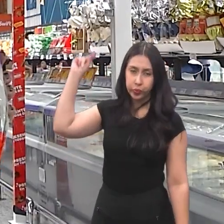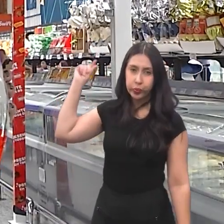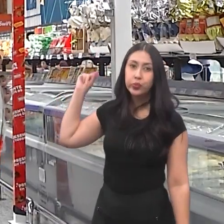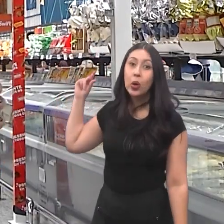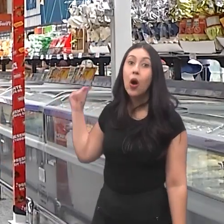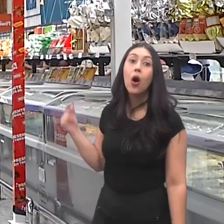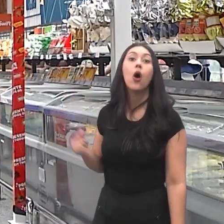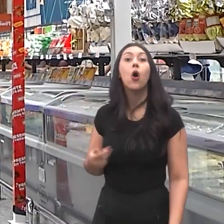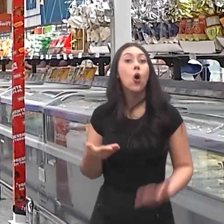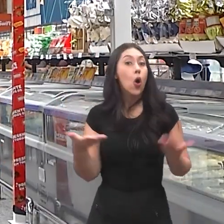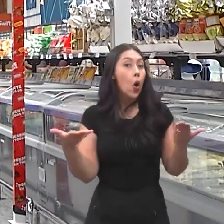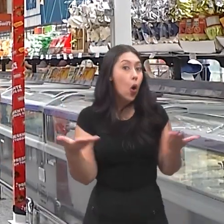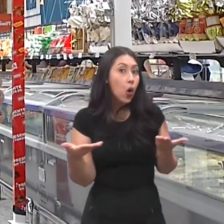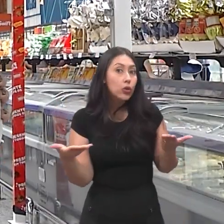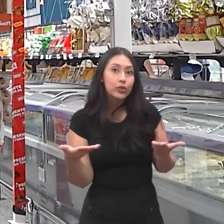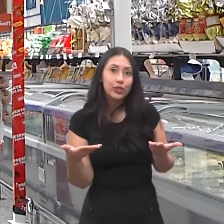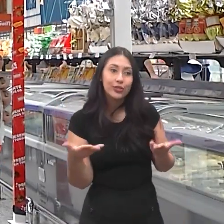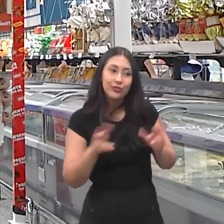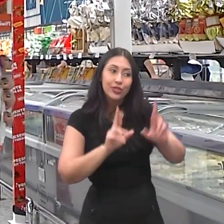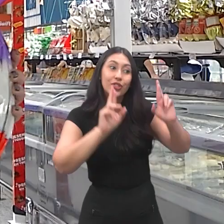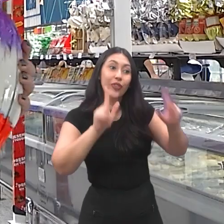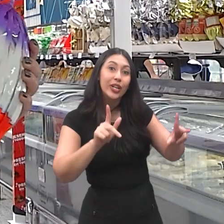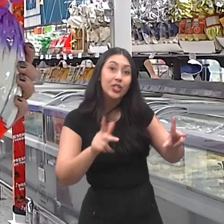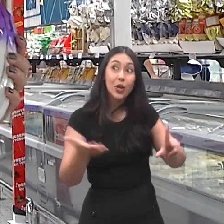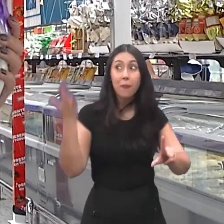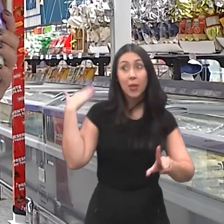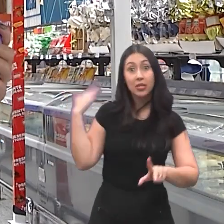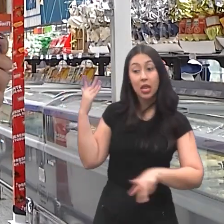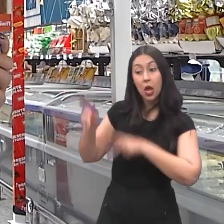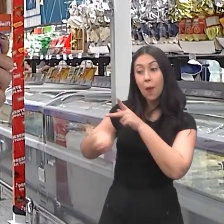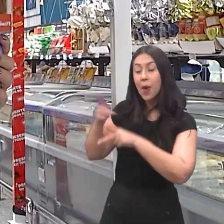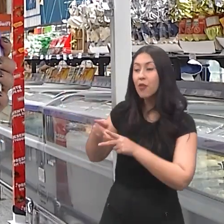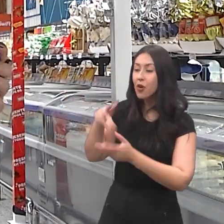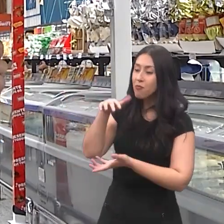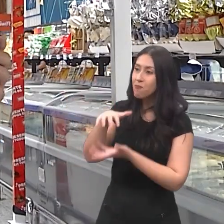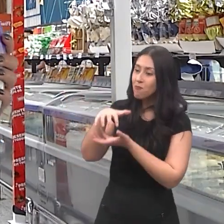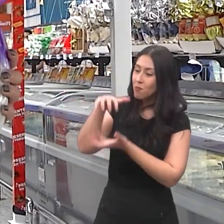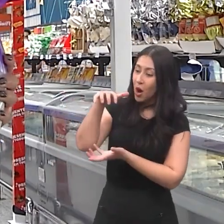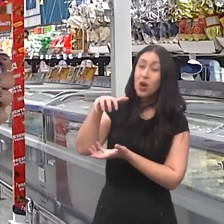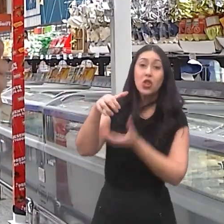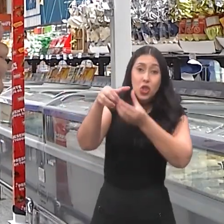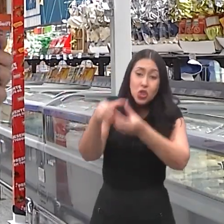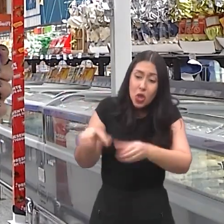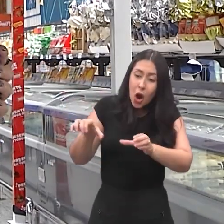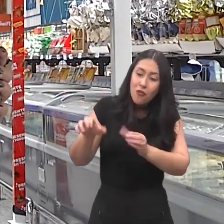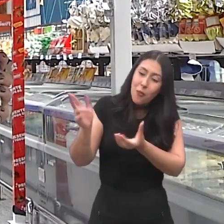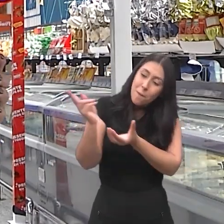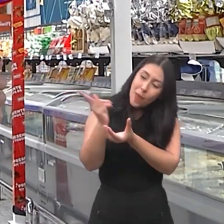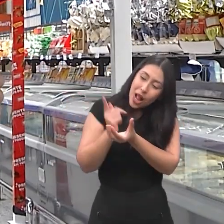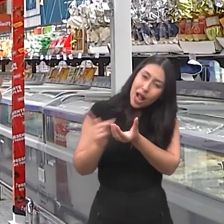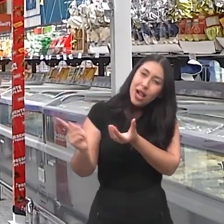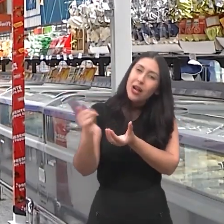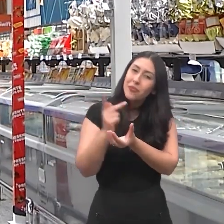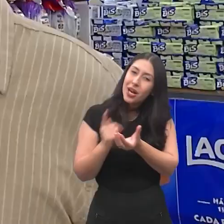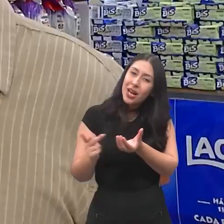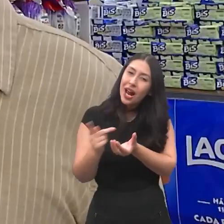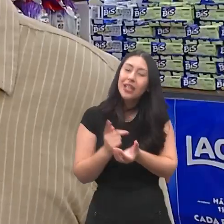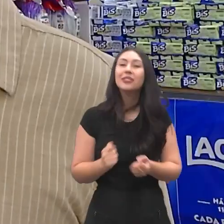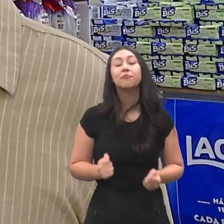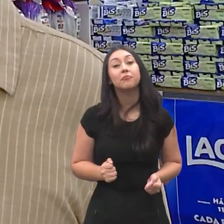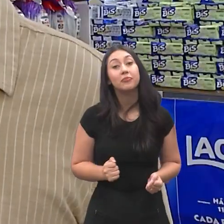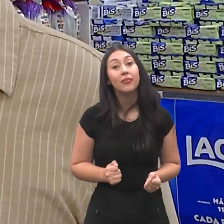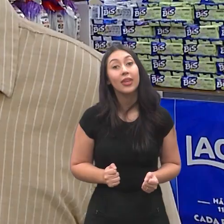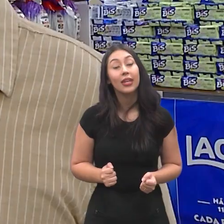anos. Diferente de hoje, os povos antigos presenteavam uns aos outros com ovos de galinha decorados.